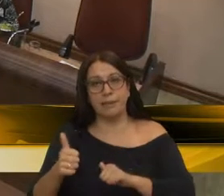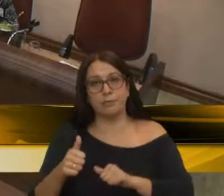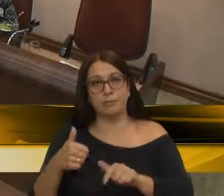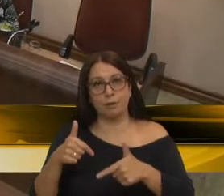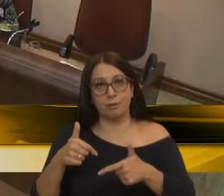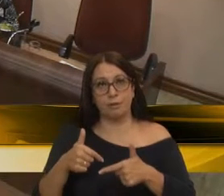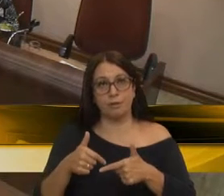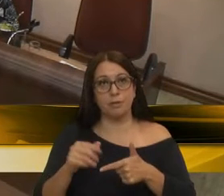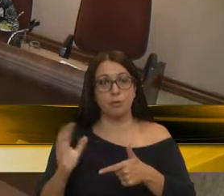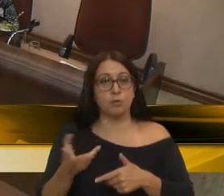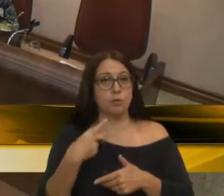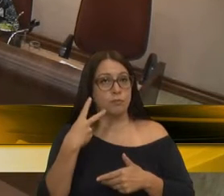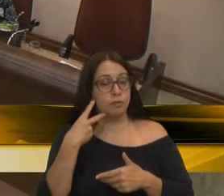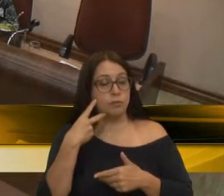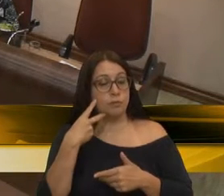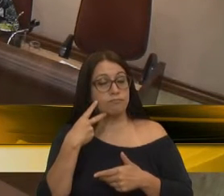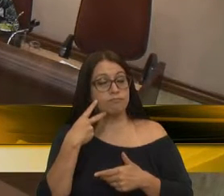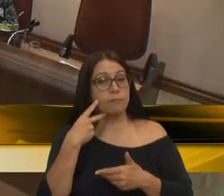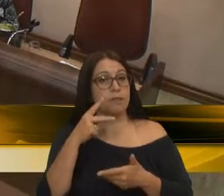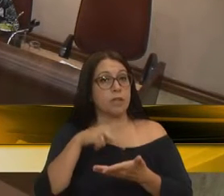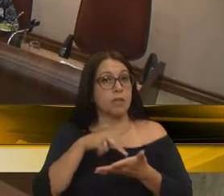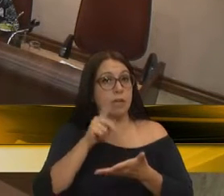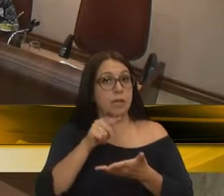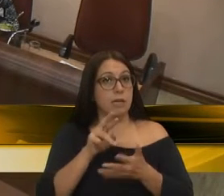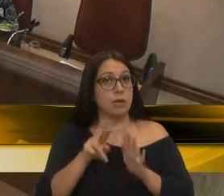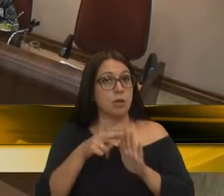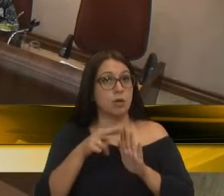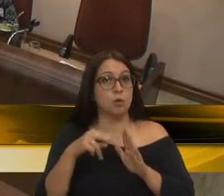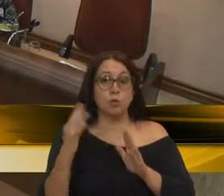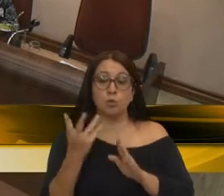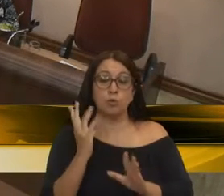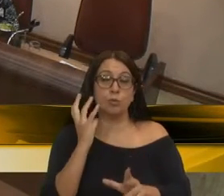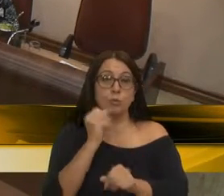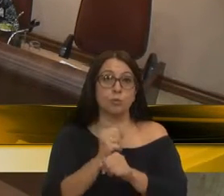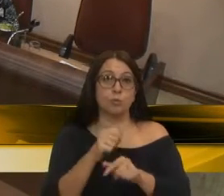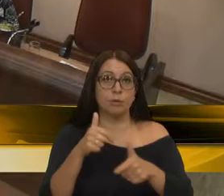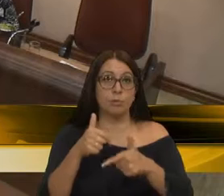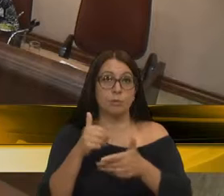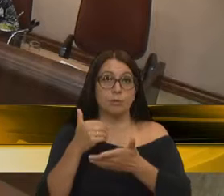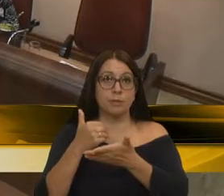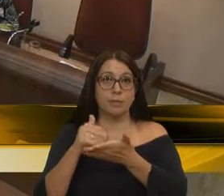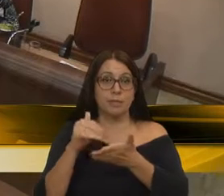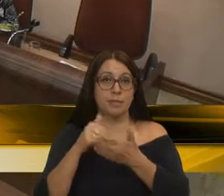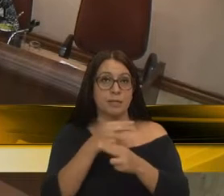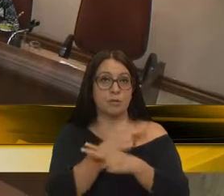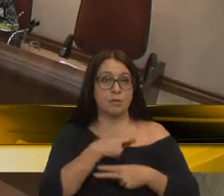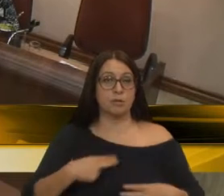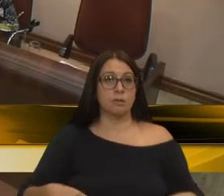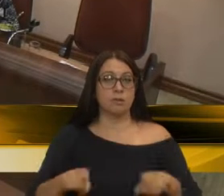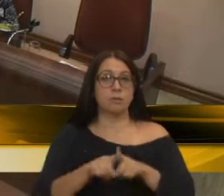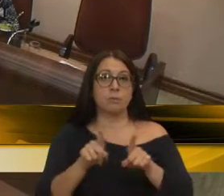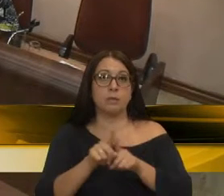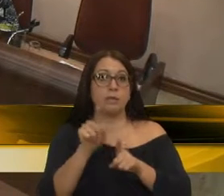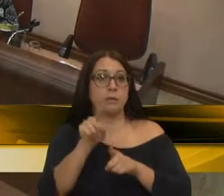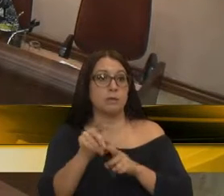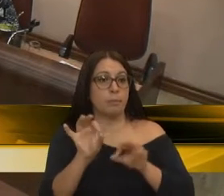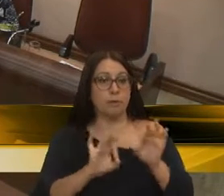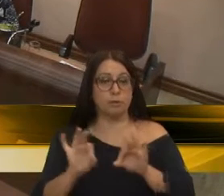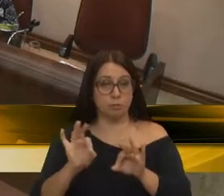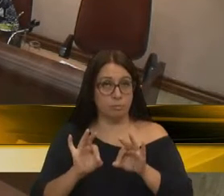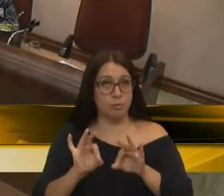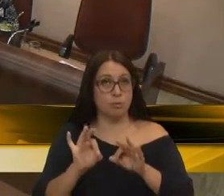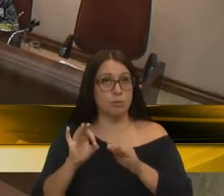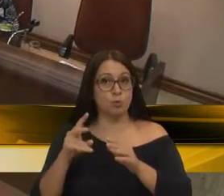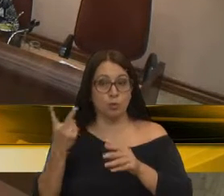vereadores fato é que a resolução do conselho presidido pelo secretário de trânsito e relatada pelo secretário do planejamento